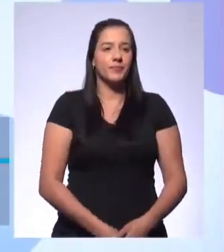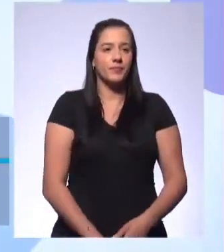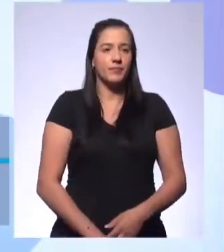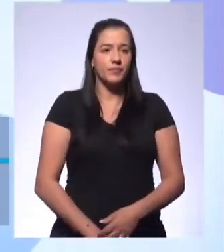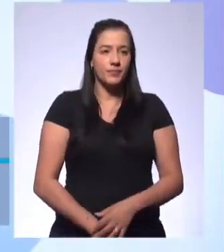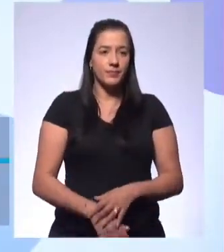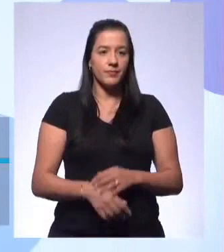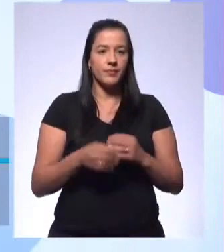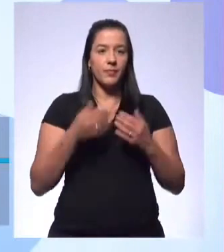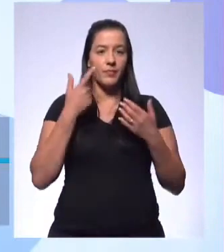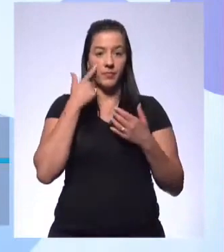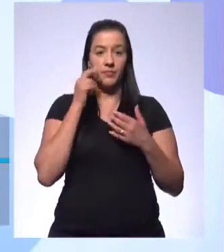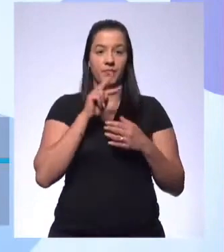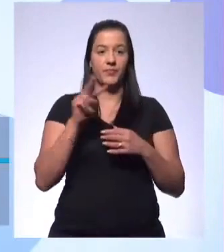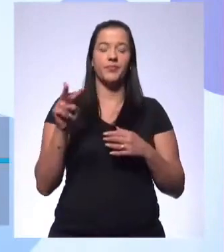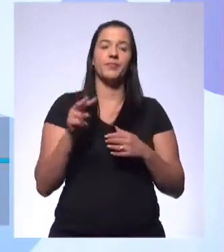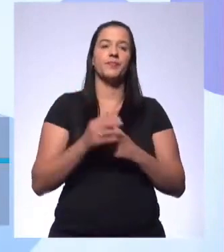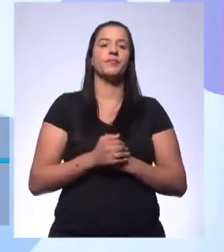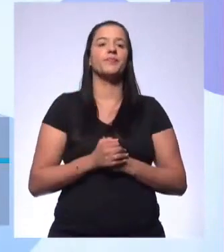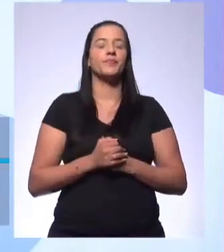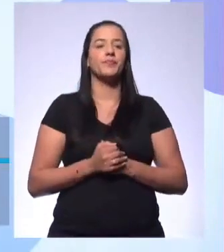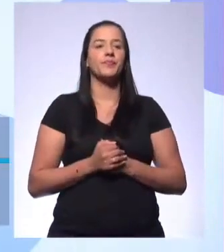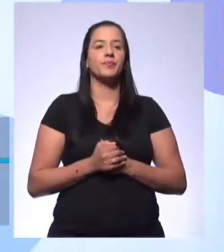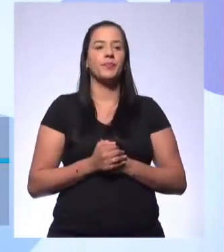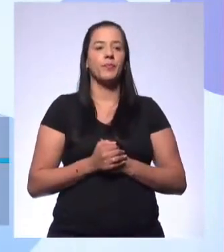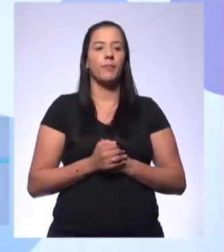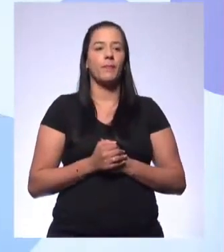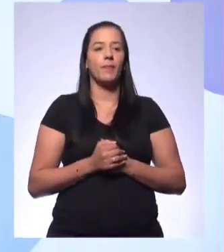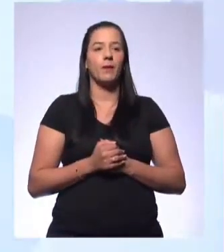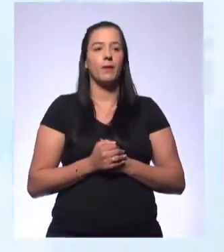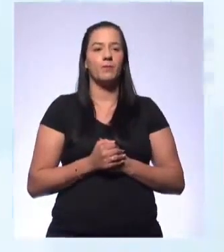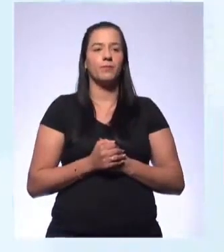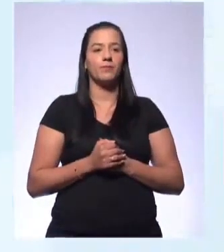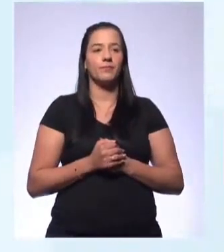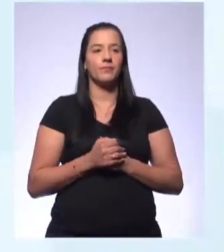inicial, poema Visão. Vi-te passar,